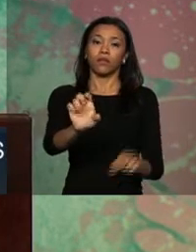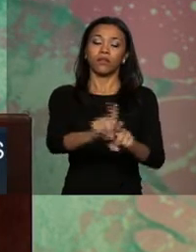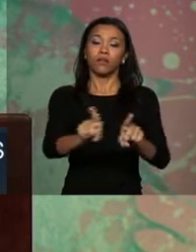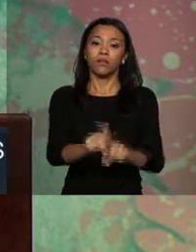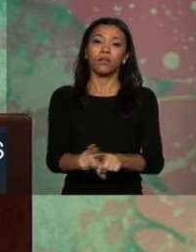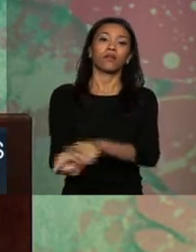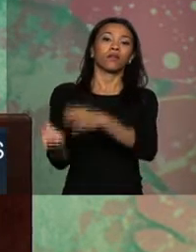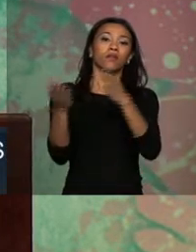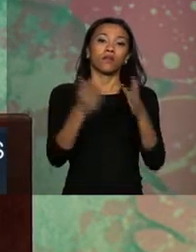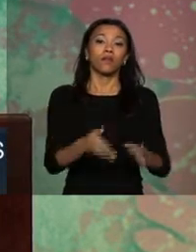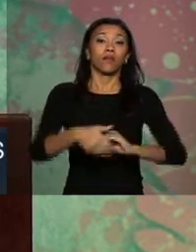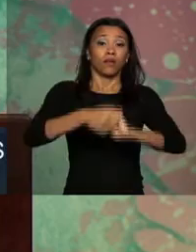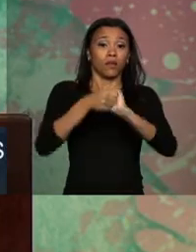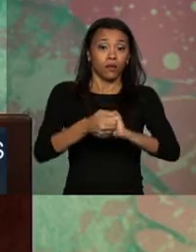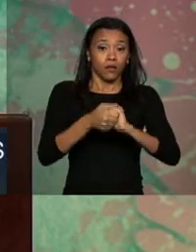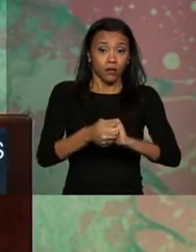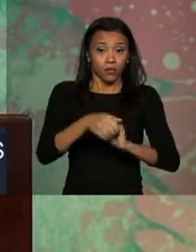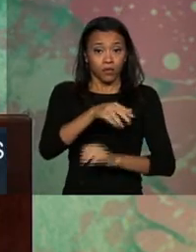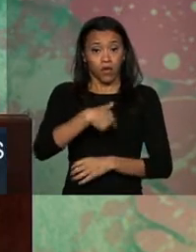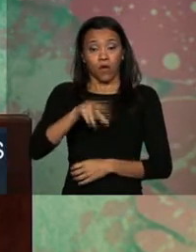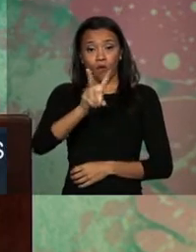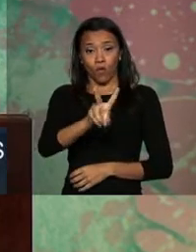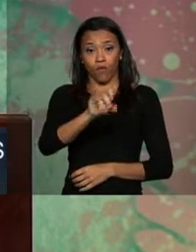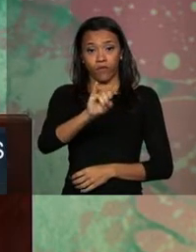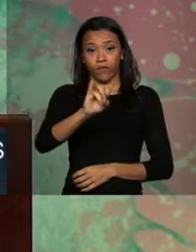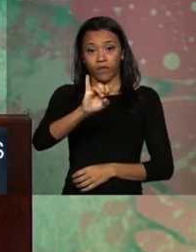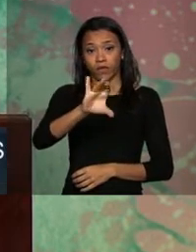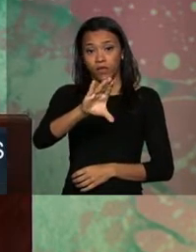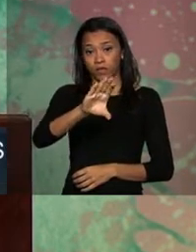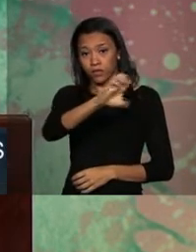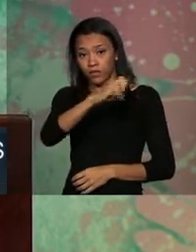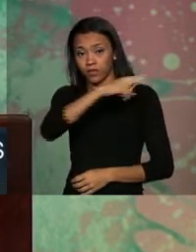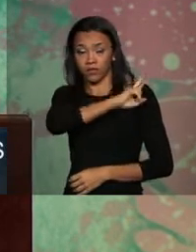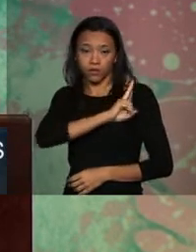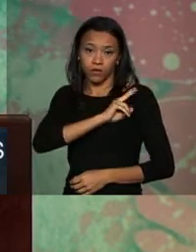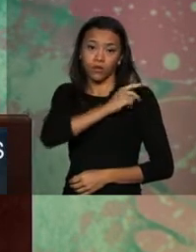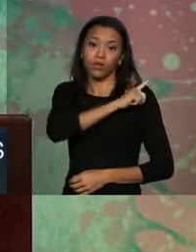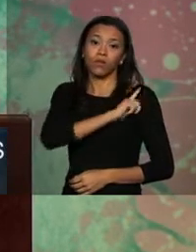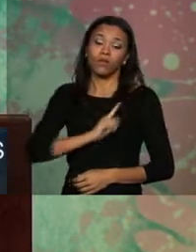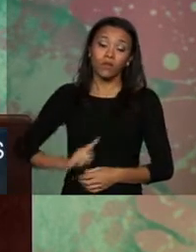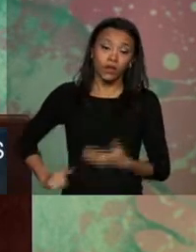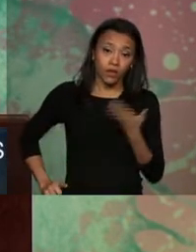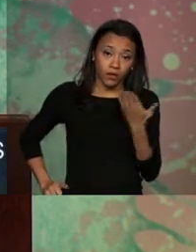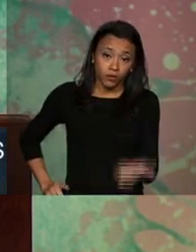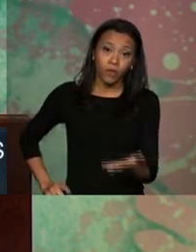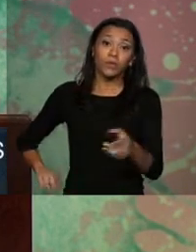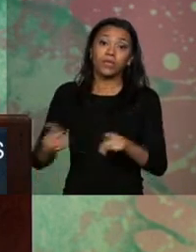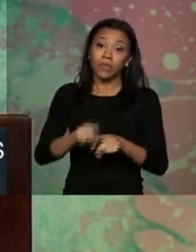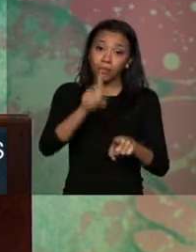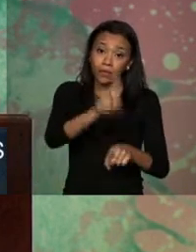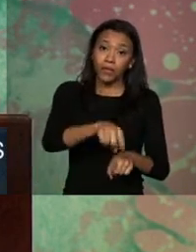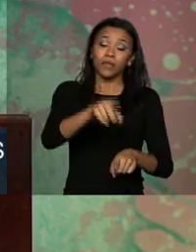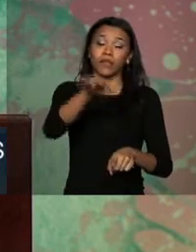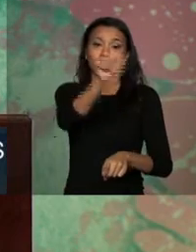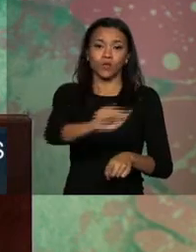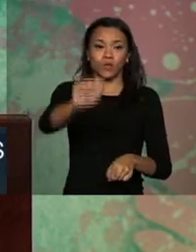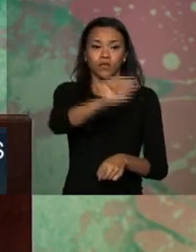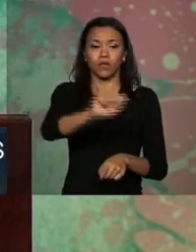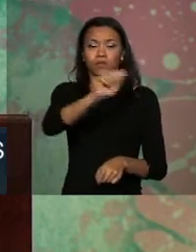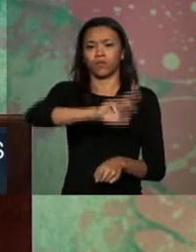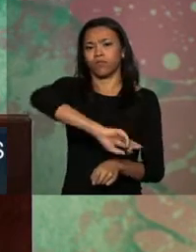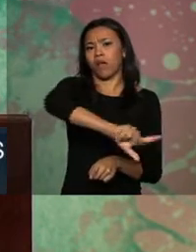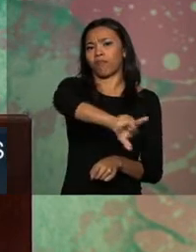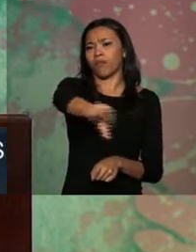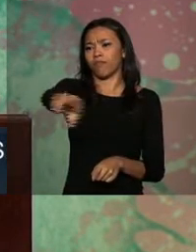Cumprimentar o vice-governador do Estado do Rio Grande do Sul e presidente da Confederação das Associações Comerciais